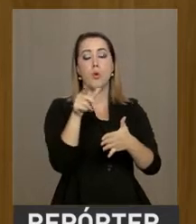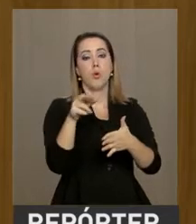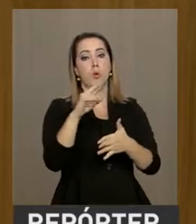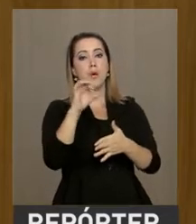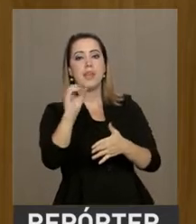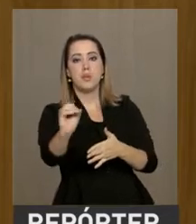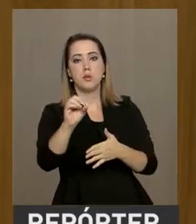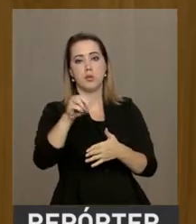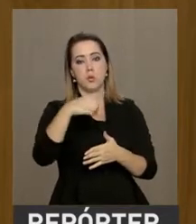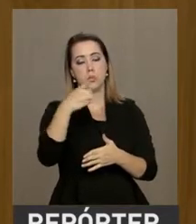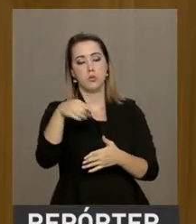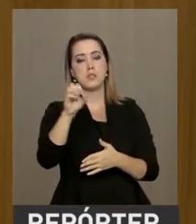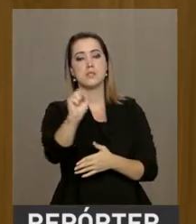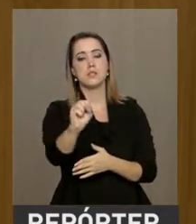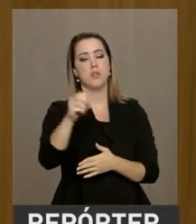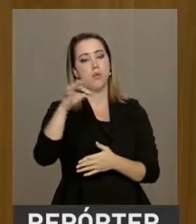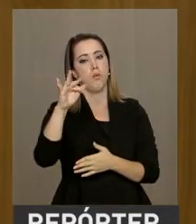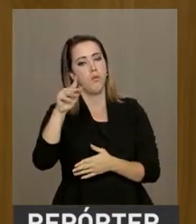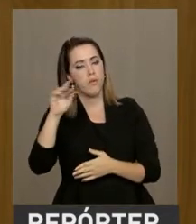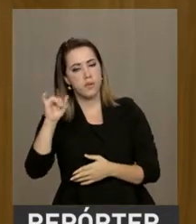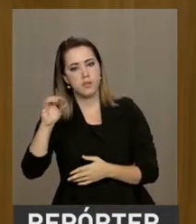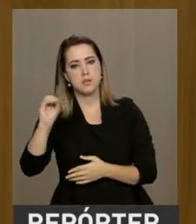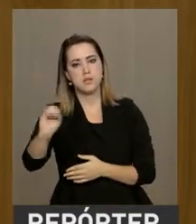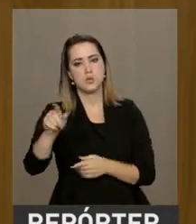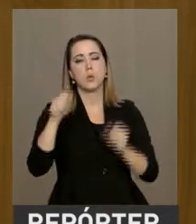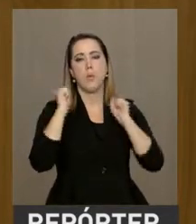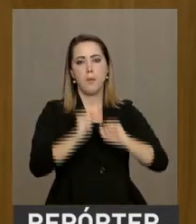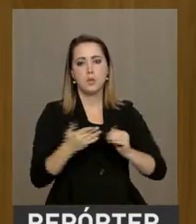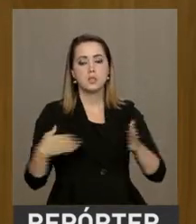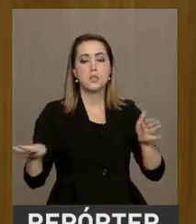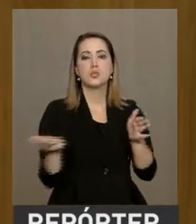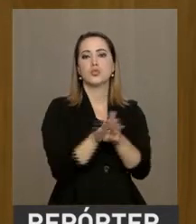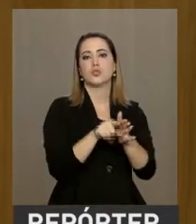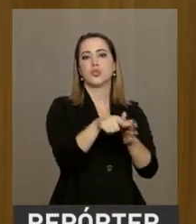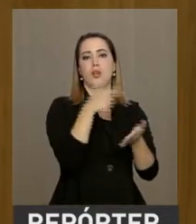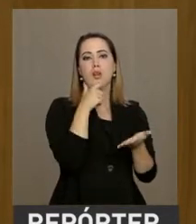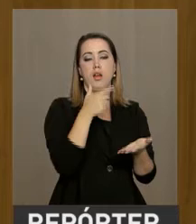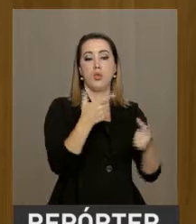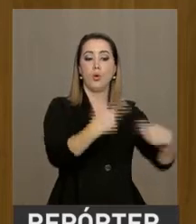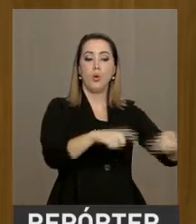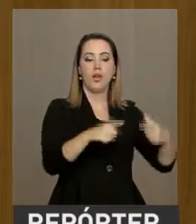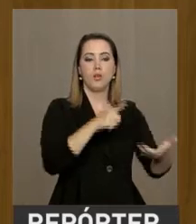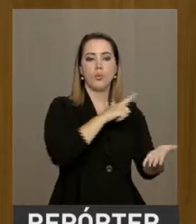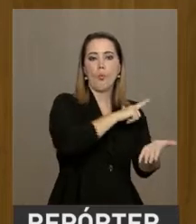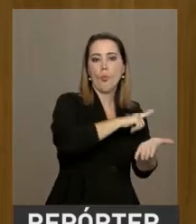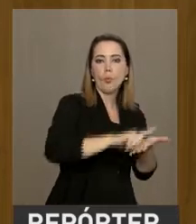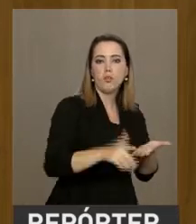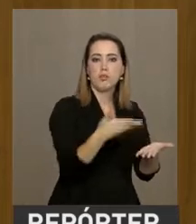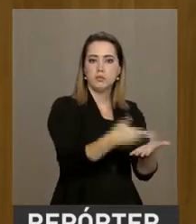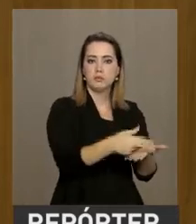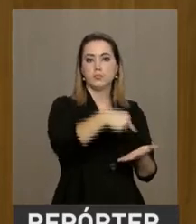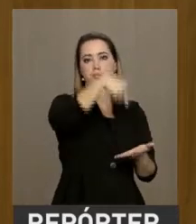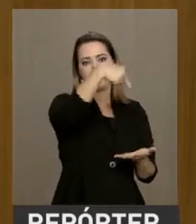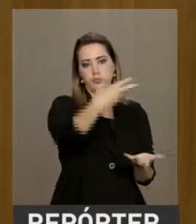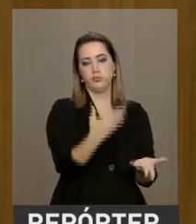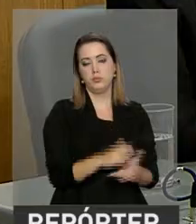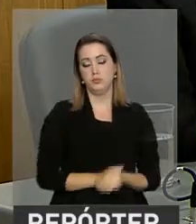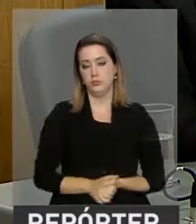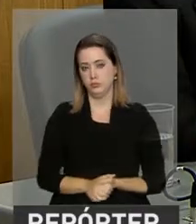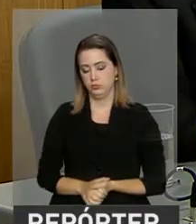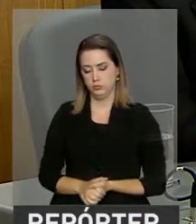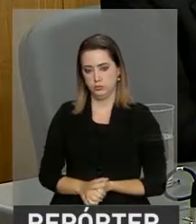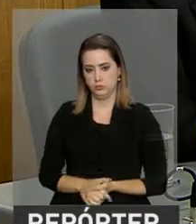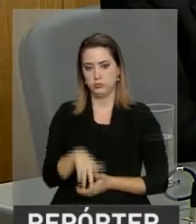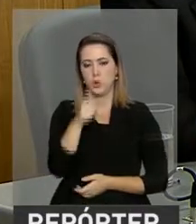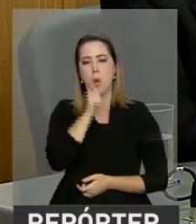possam chegar às regiões que estão sofrendo com a seca e com estiagem no nordeste nesse fundo